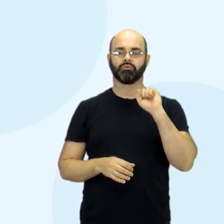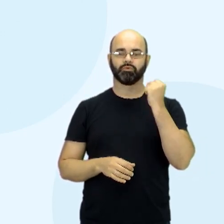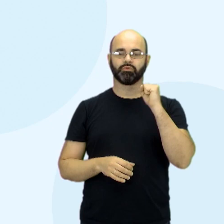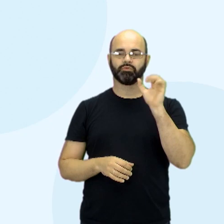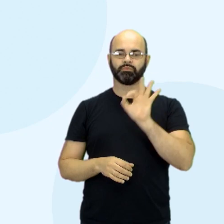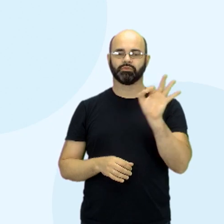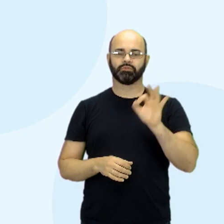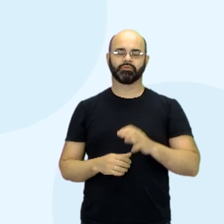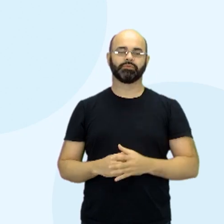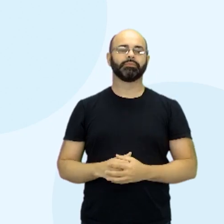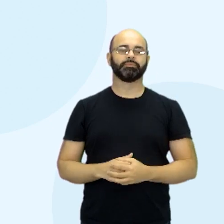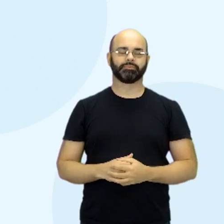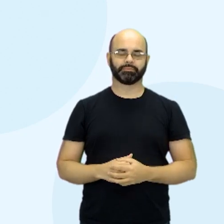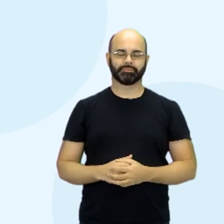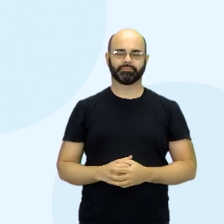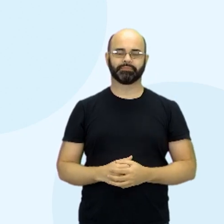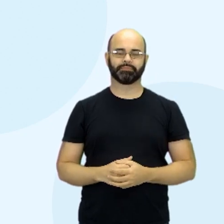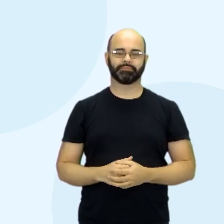cento